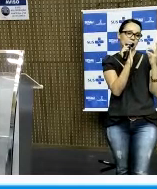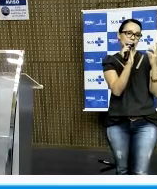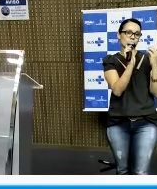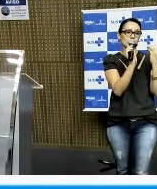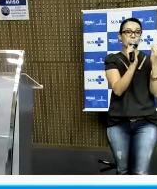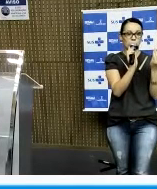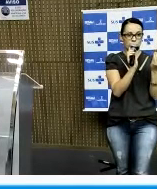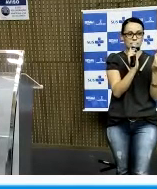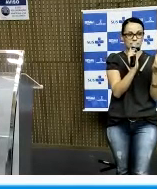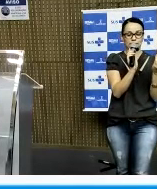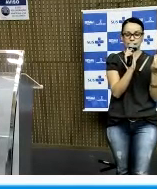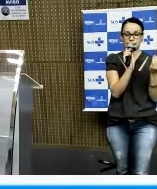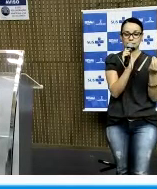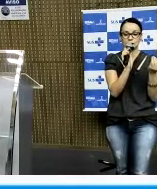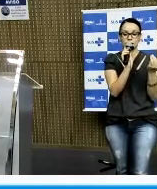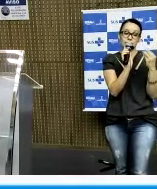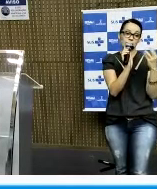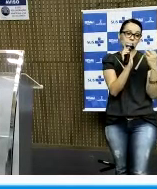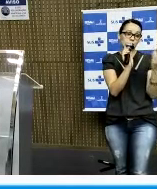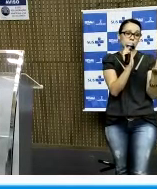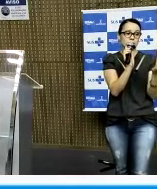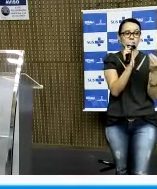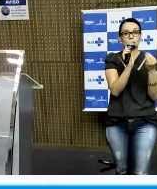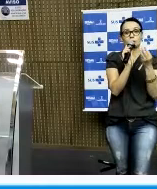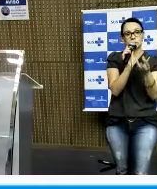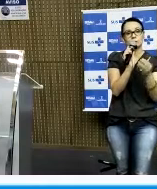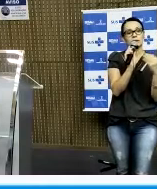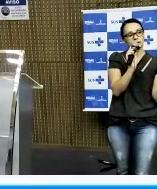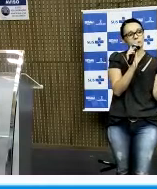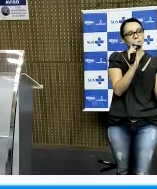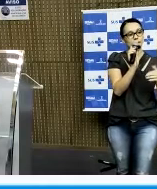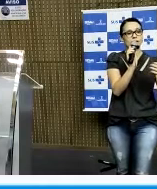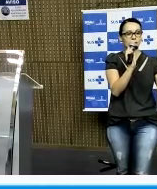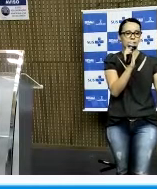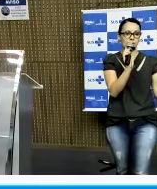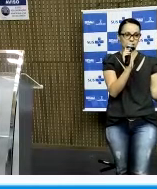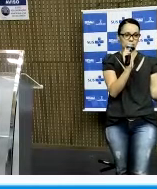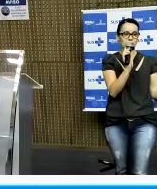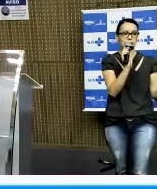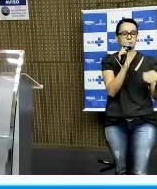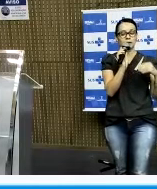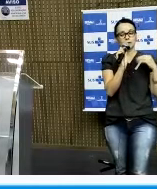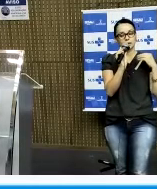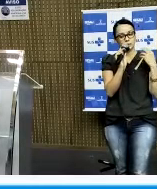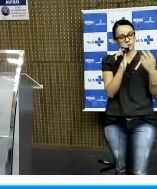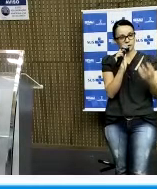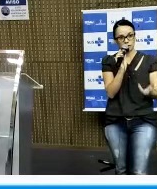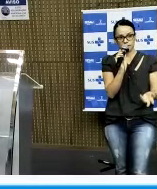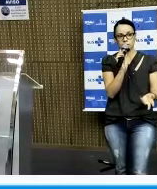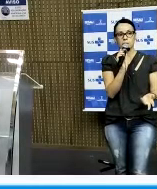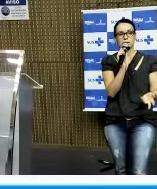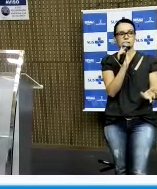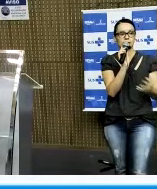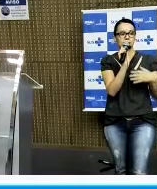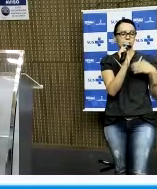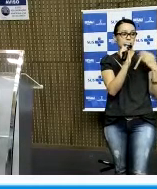são casos novos, tá? E ainda não estão no processo de cura, porque ainda permanecem em tratamento, né? Temos pacientes que